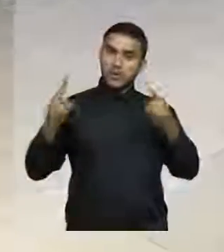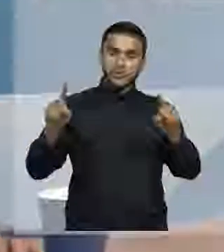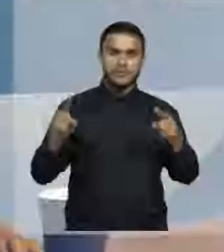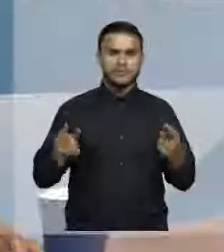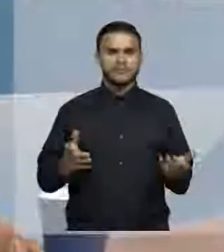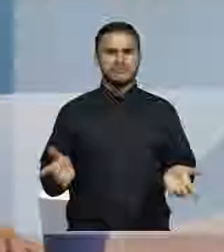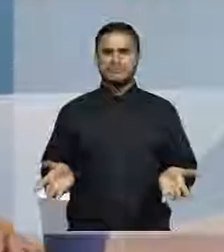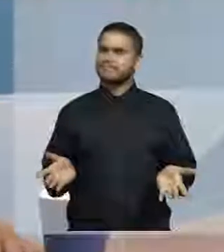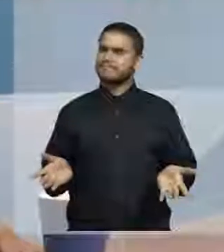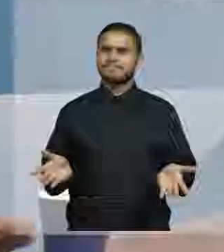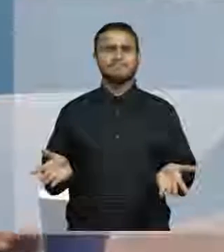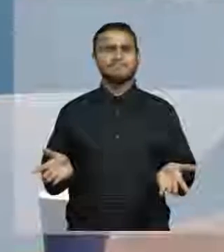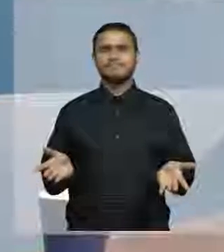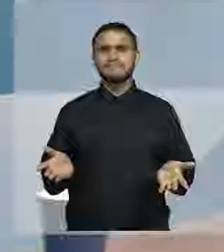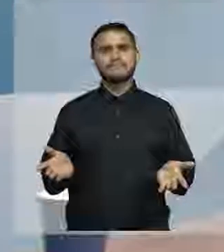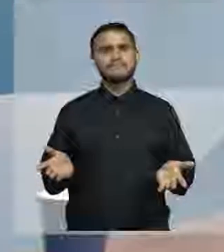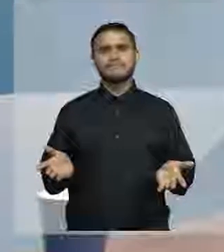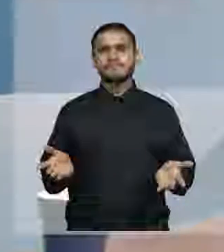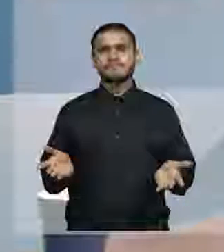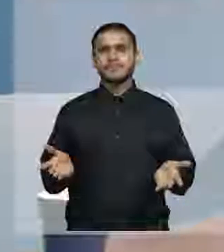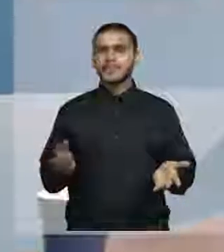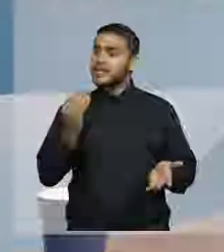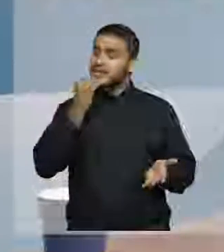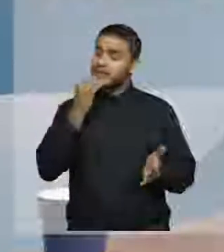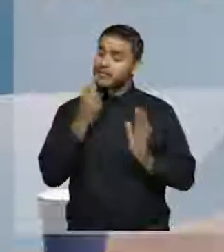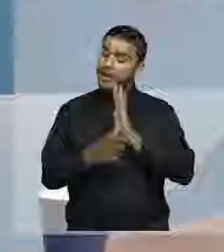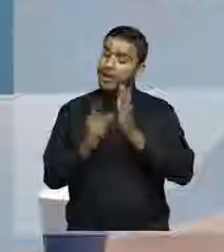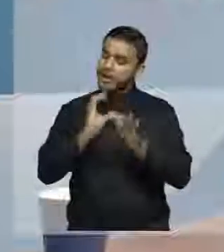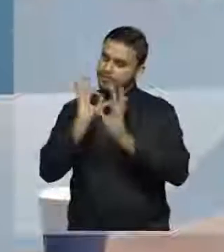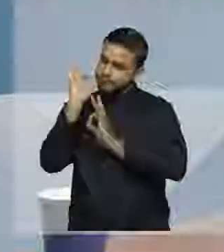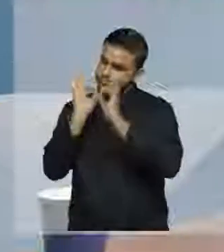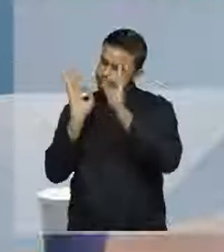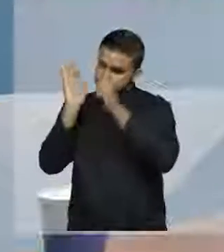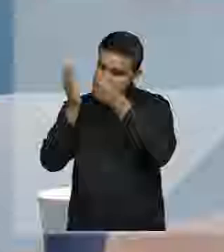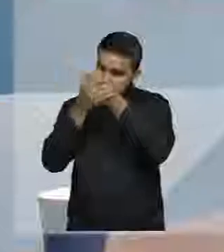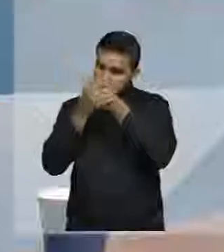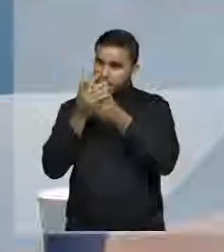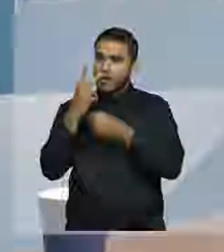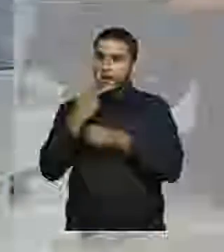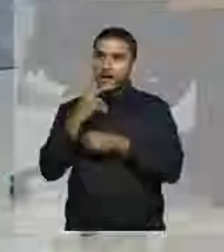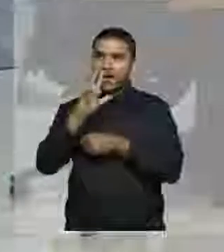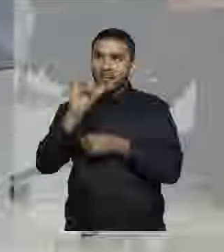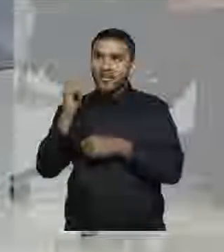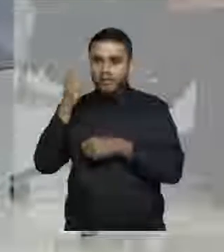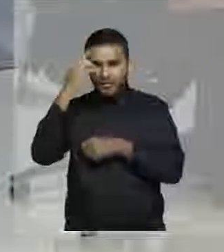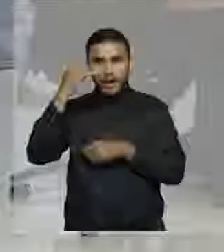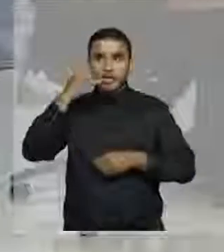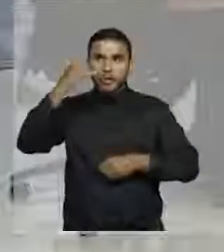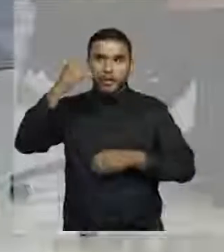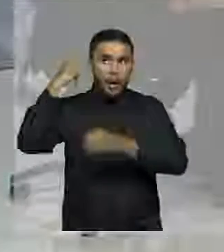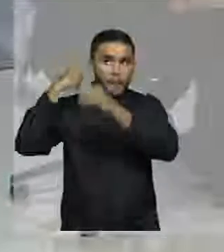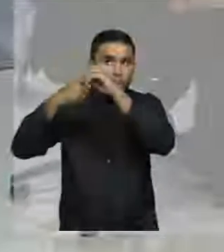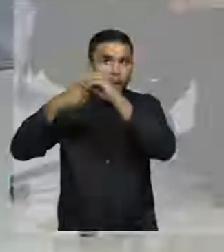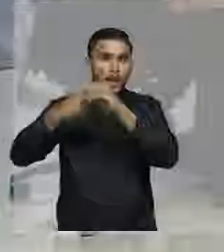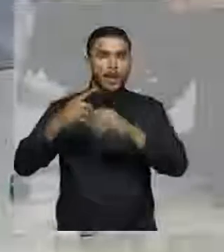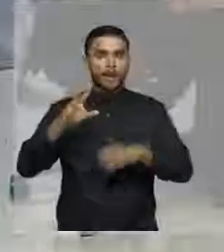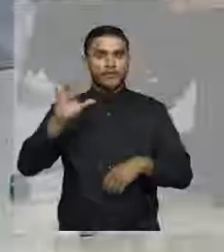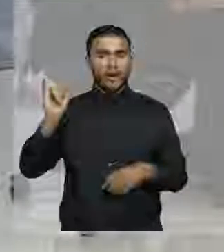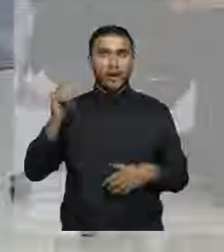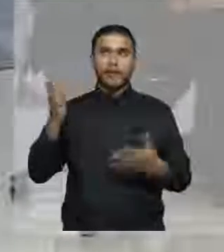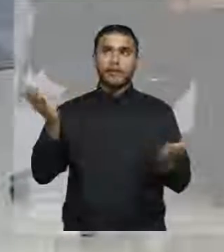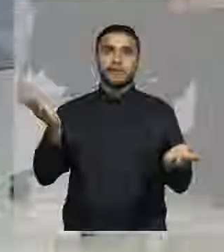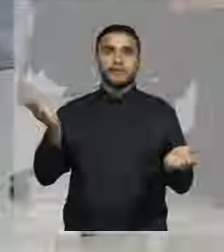midiático, né, fazer o seu show, e dizer o que vai fazer, que vai botar bloqueador no presídio tal, que vai botar